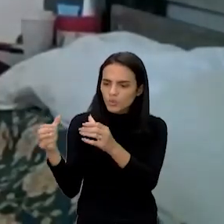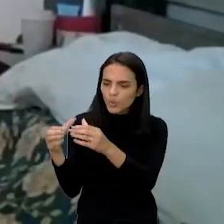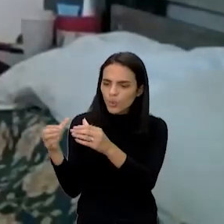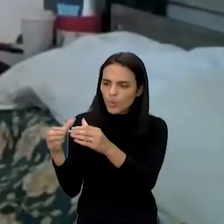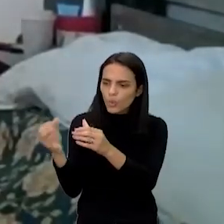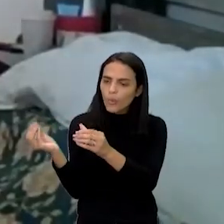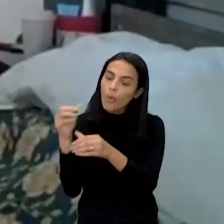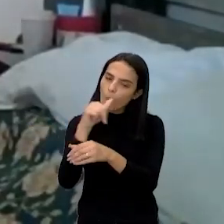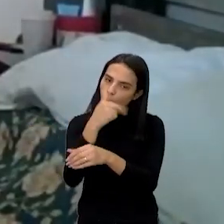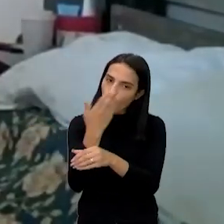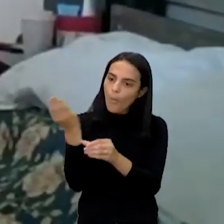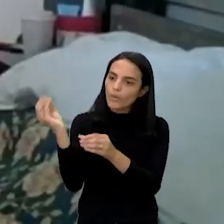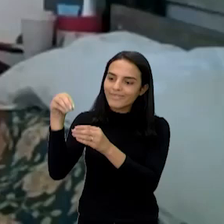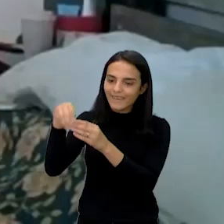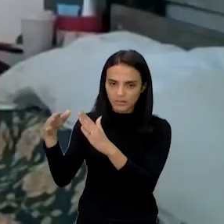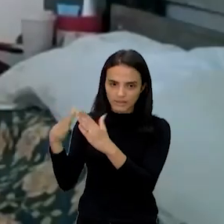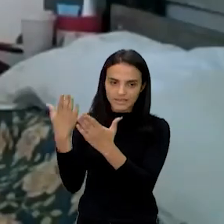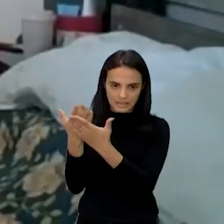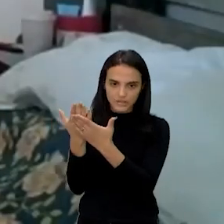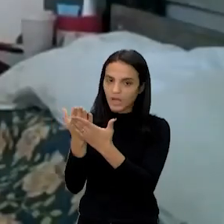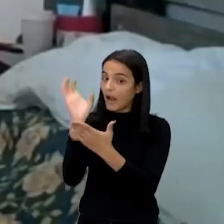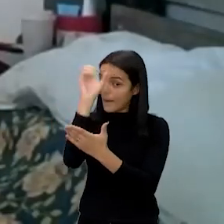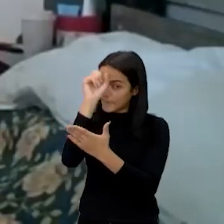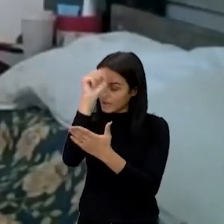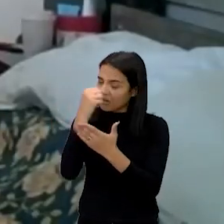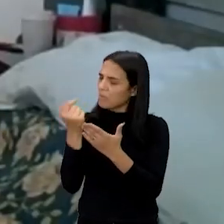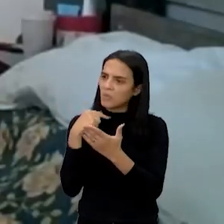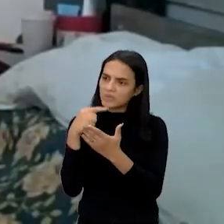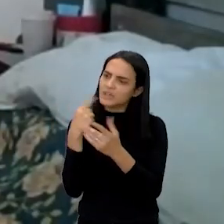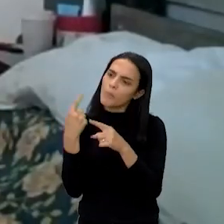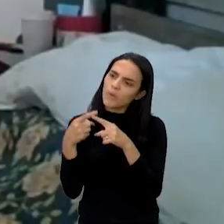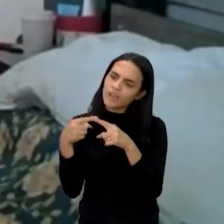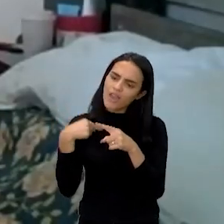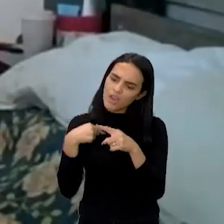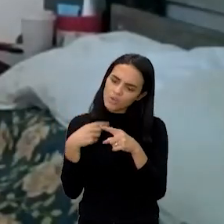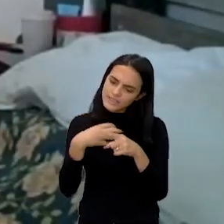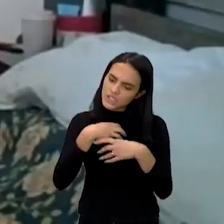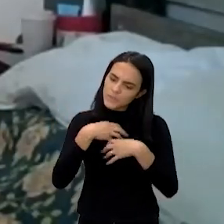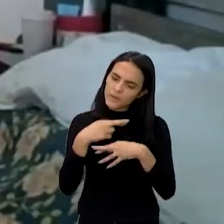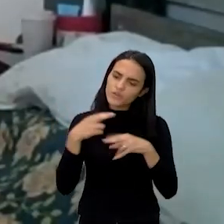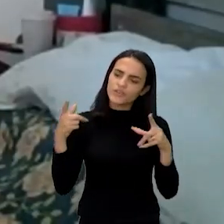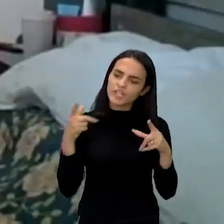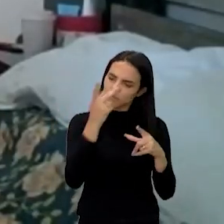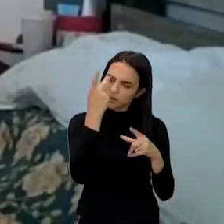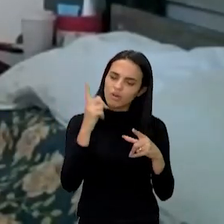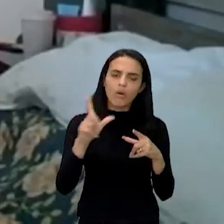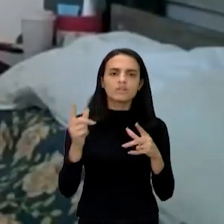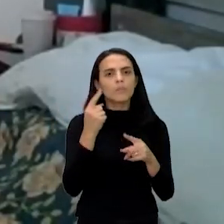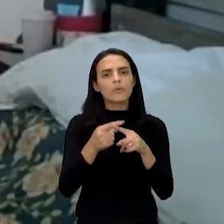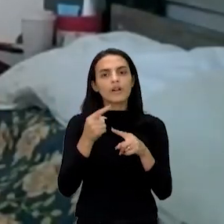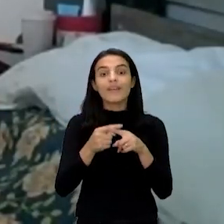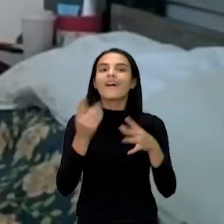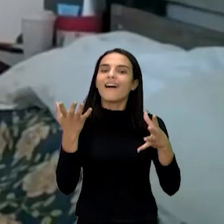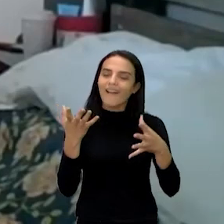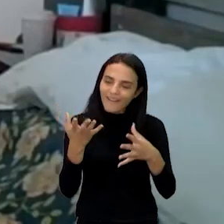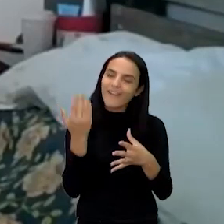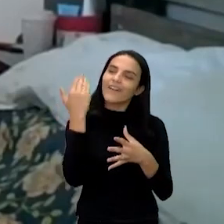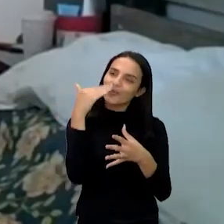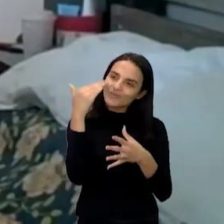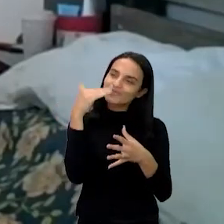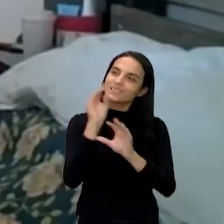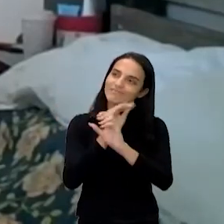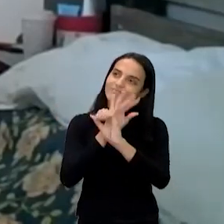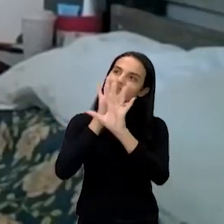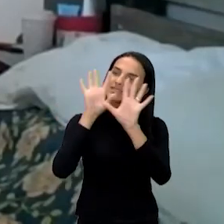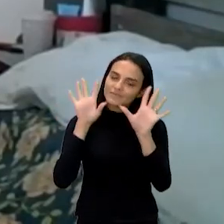da sala de aula, por que eu me sentia tão diferente dos outros, tão estranho. E aí a gente começou a